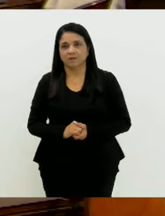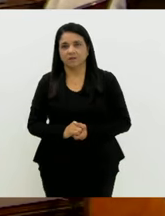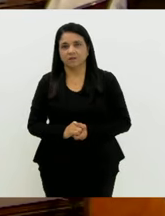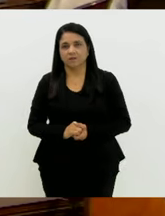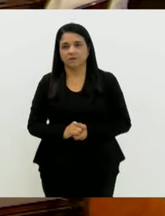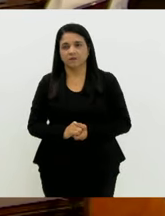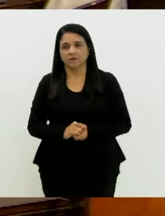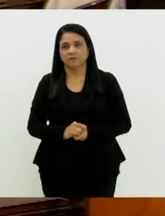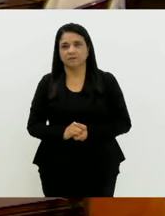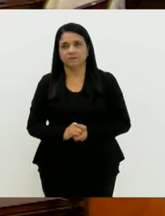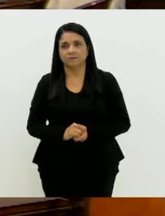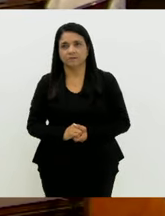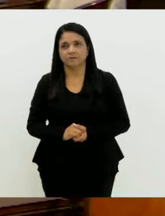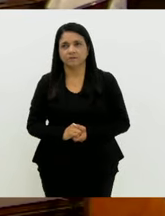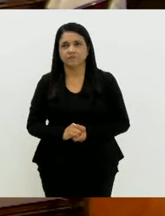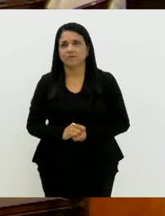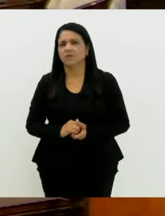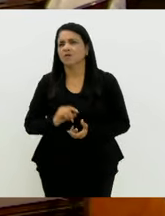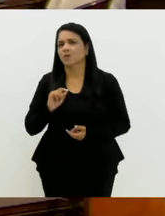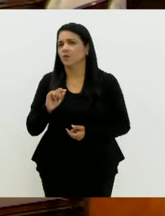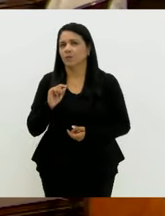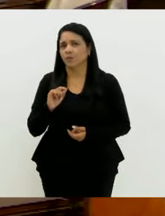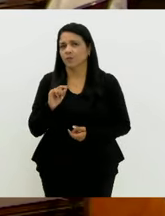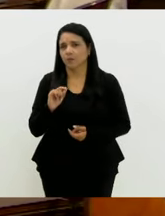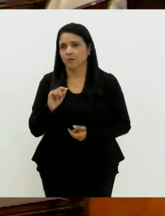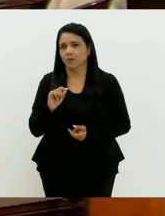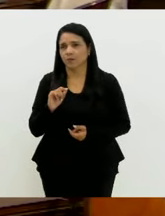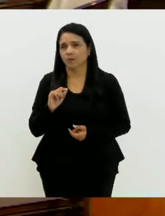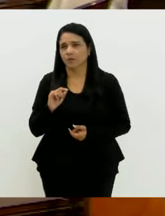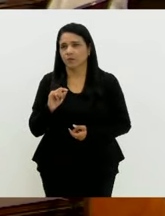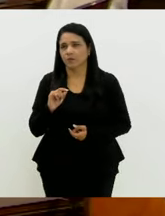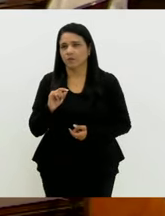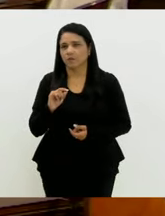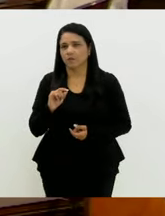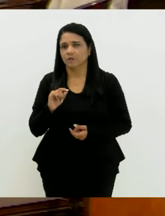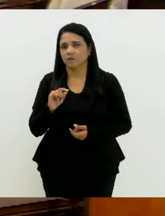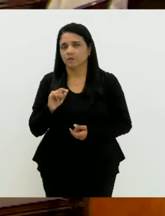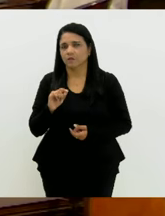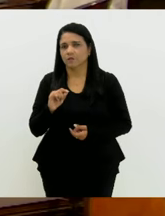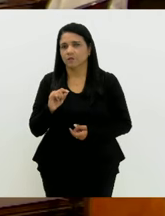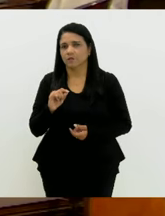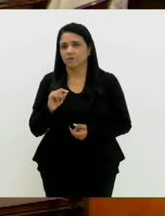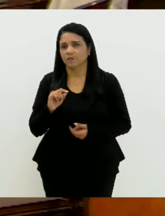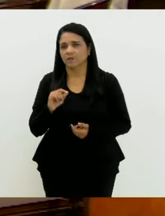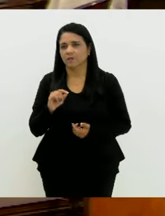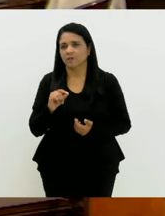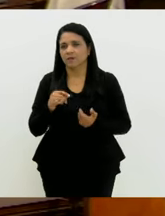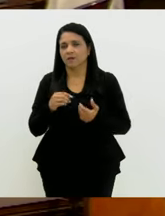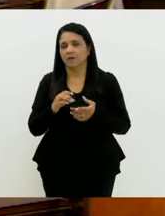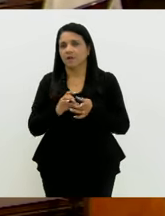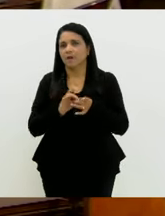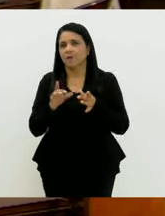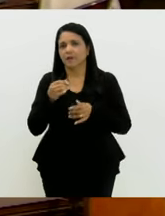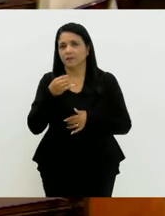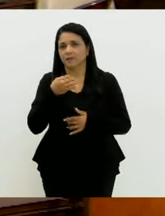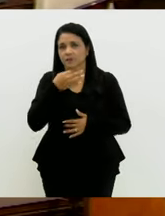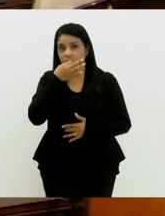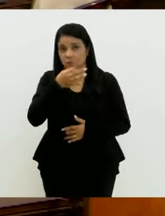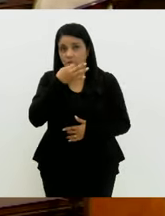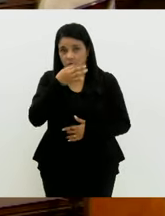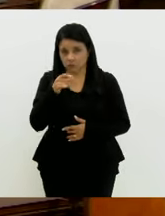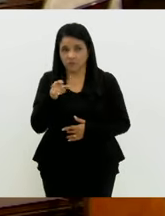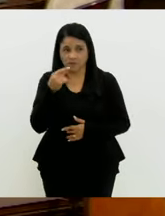Vê se não mexeu no... Estava aberto aí. Alô, alô. Aí.